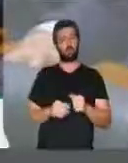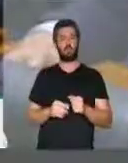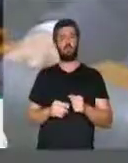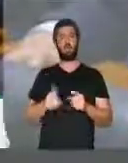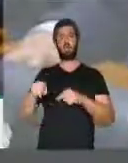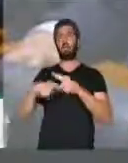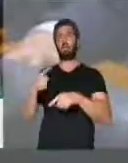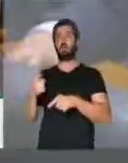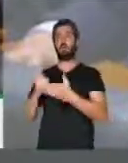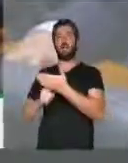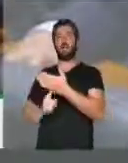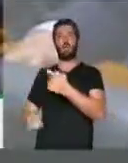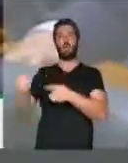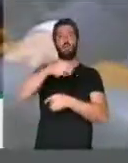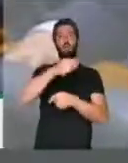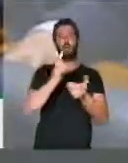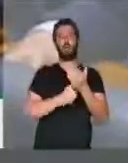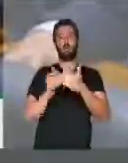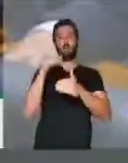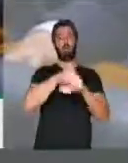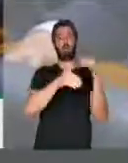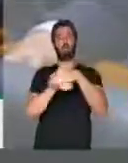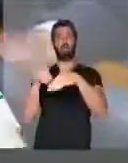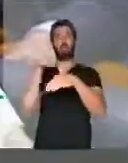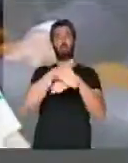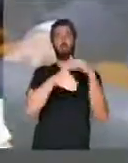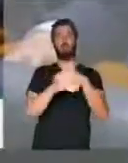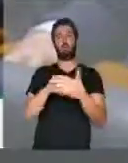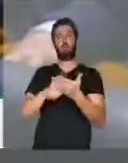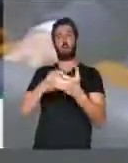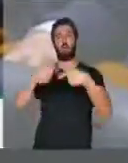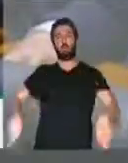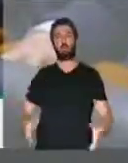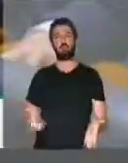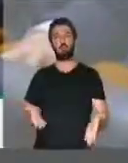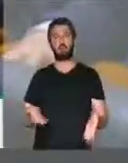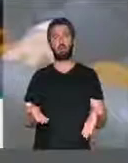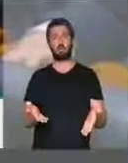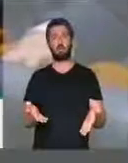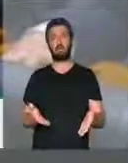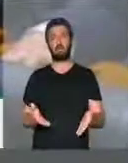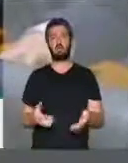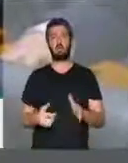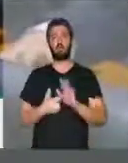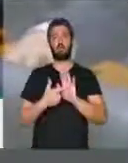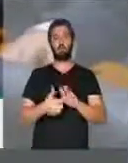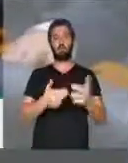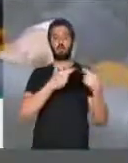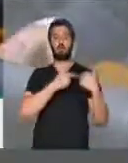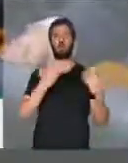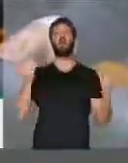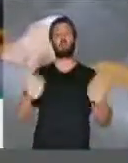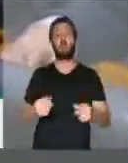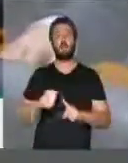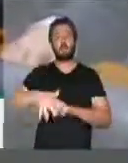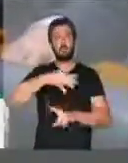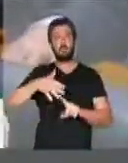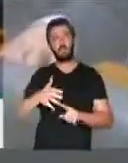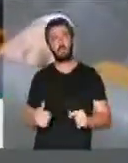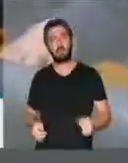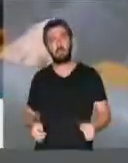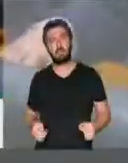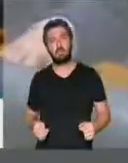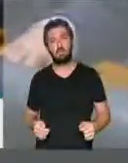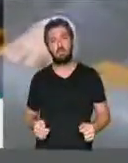por outro acordo, que o outro acordo que veio sobrepondo outro acordo, agora um acordo que está sendo desfeito aqui, demonstrando a nossa responsabilidade com a sociedade